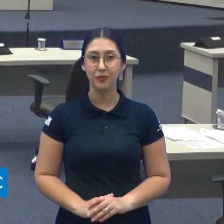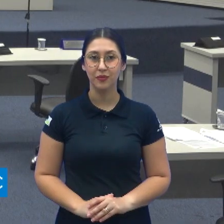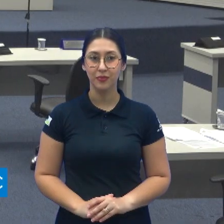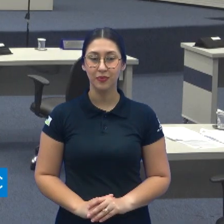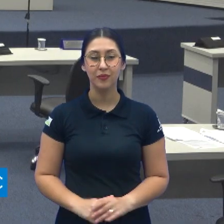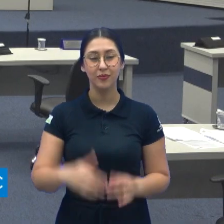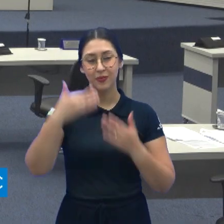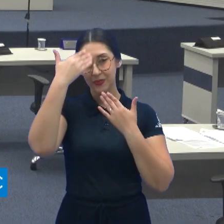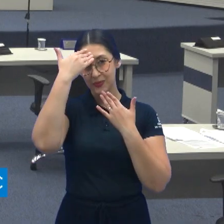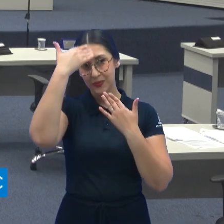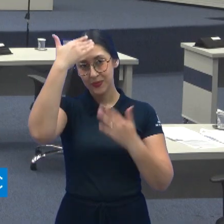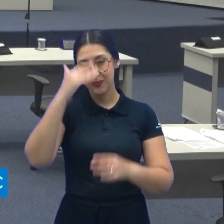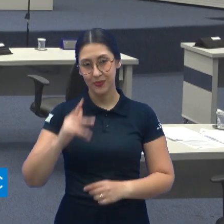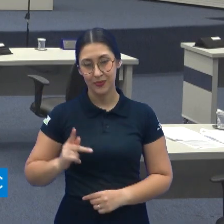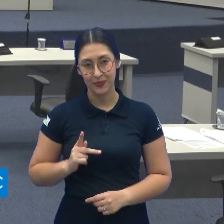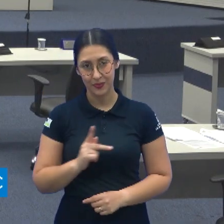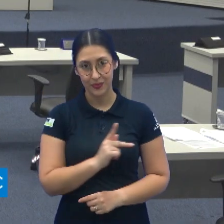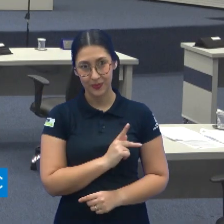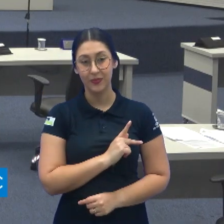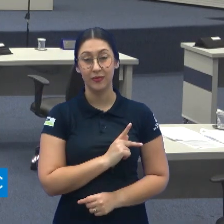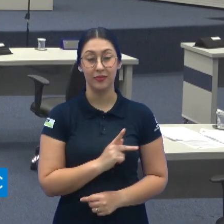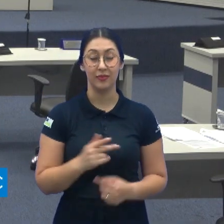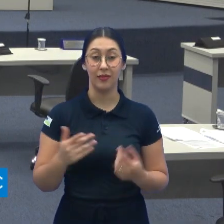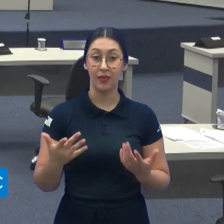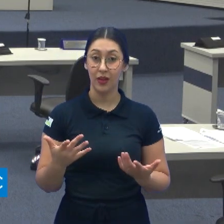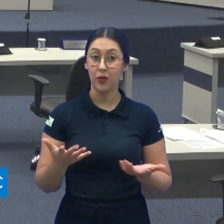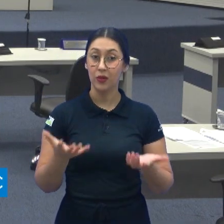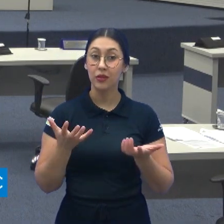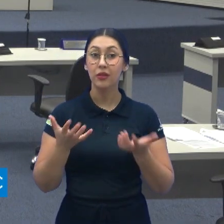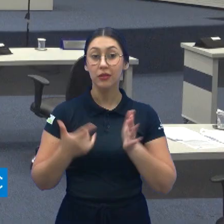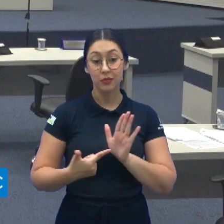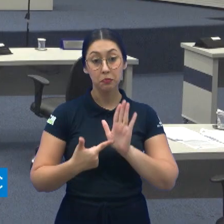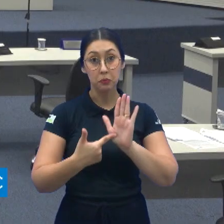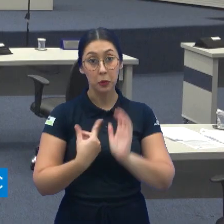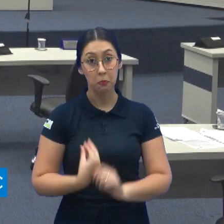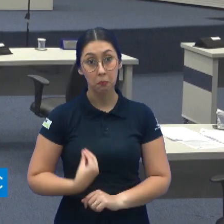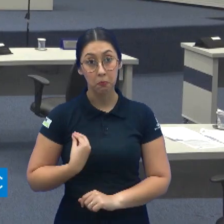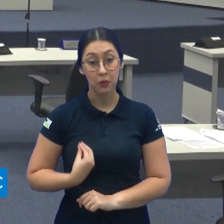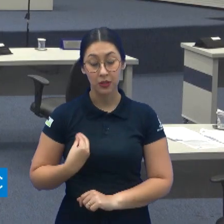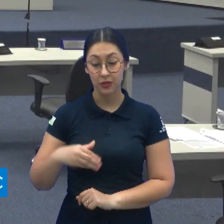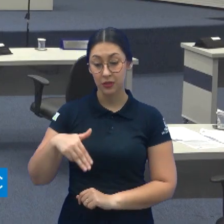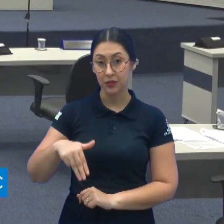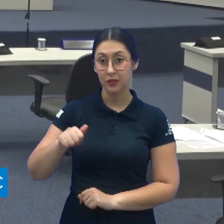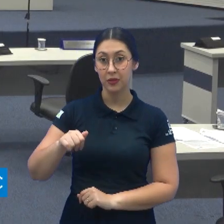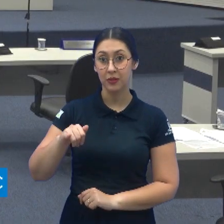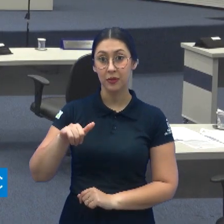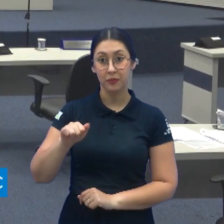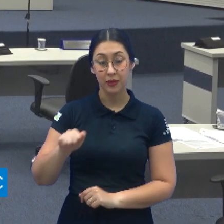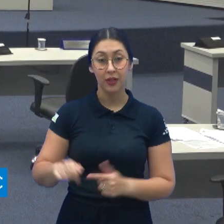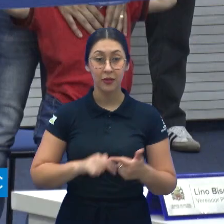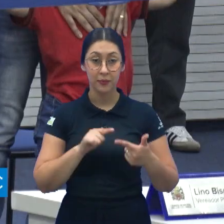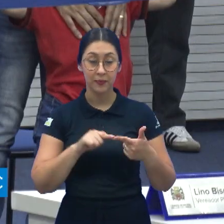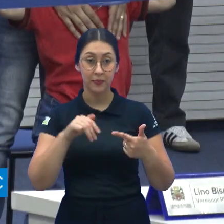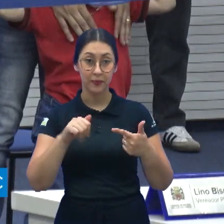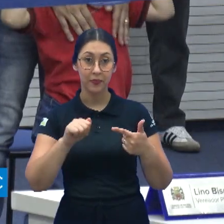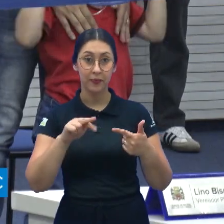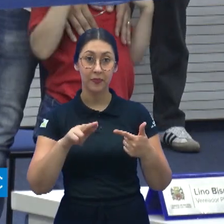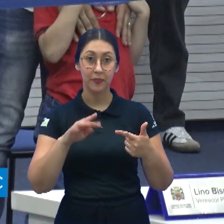Obrigado, senhor presidente. Bom, registrar de novo a presença da Maia, do Martim, da Juliana, do